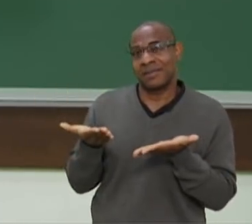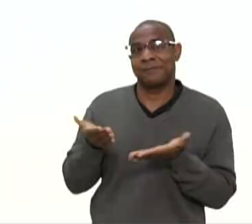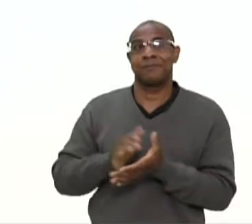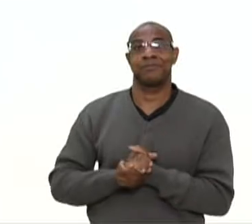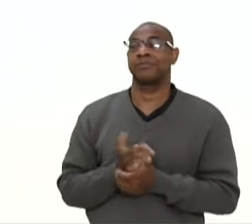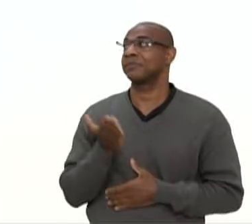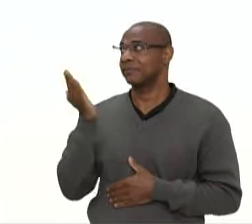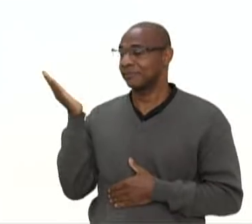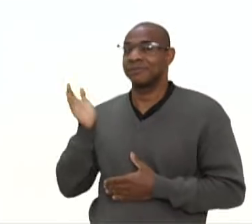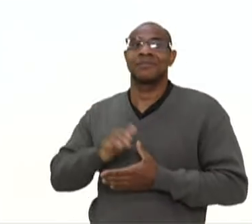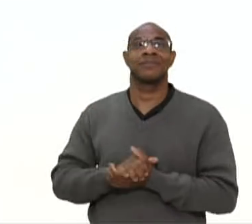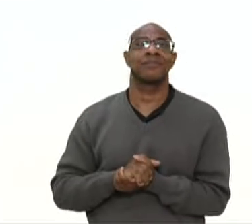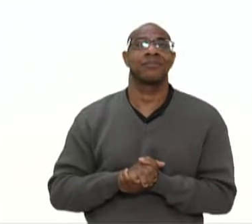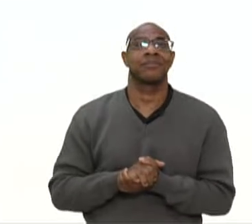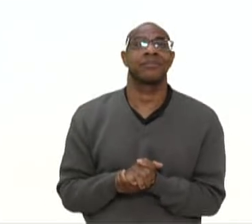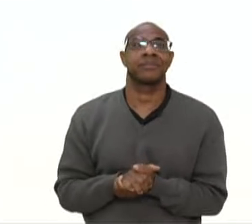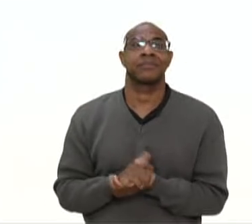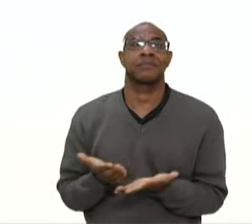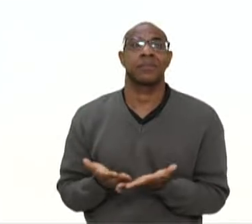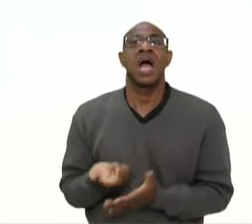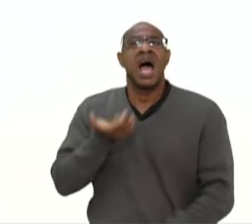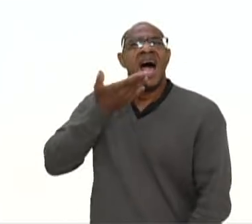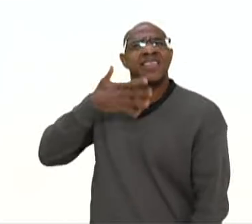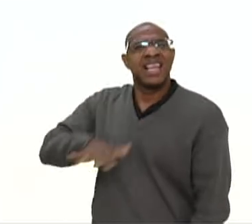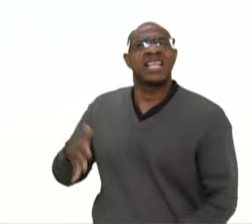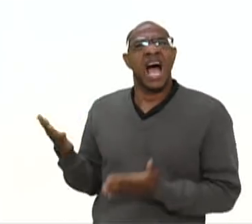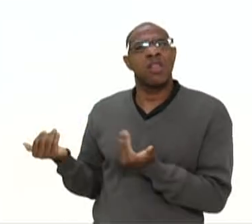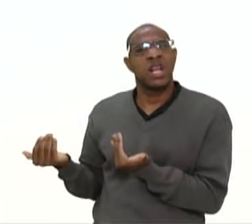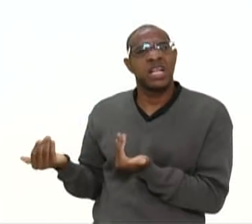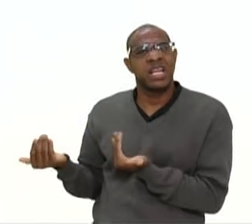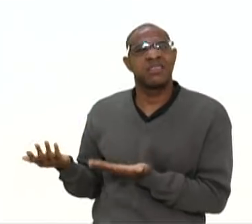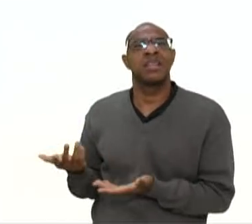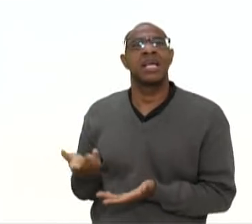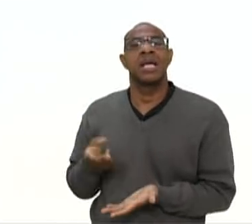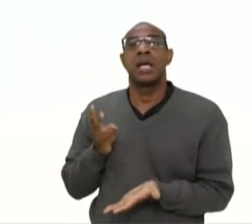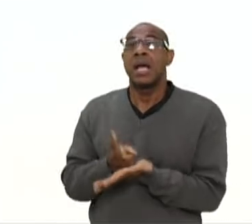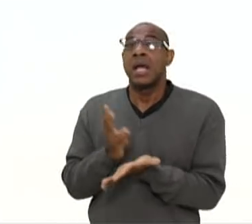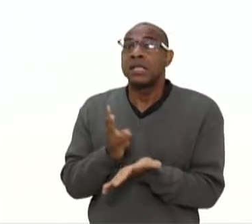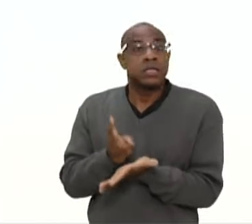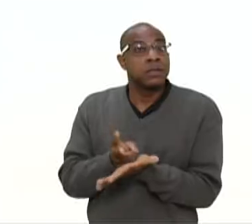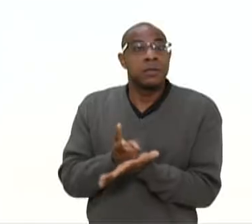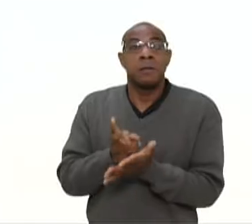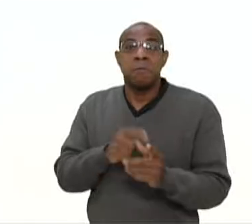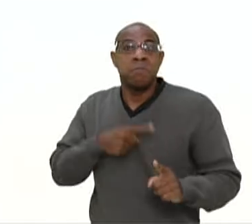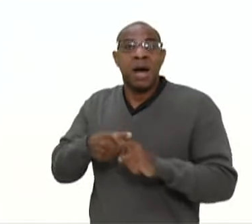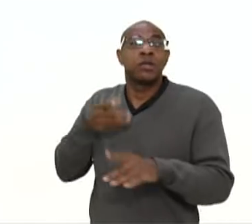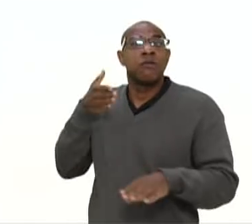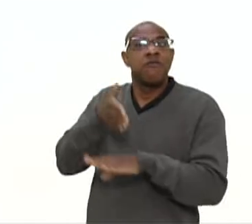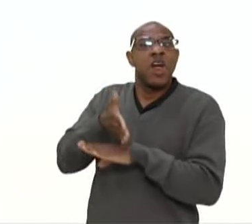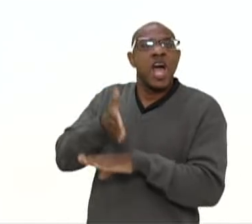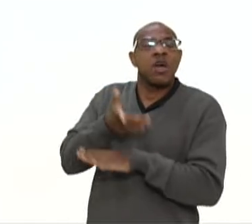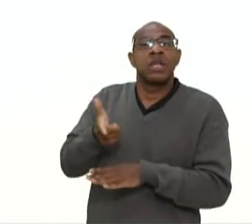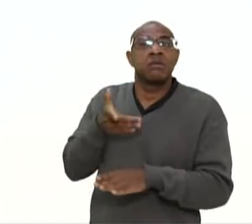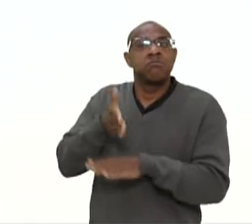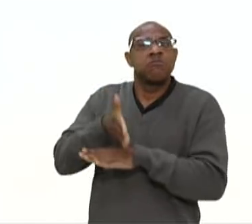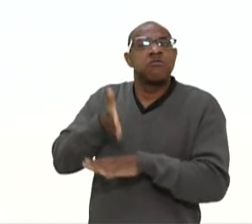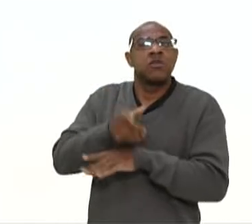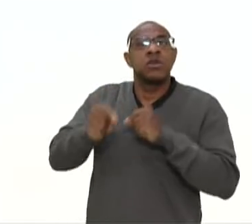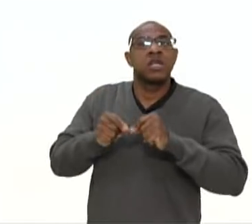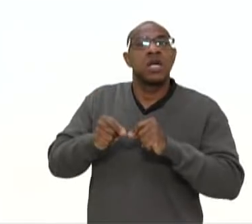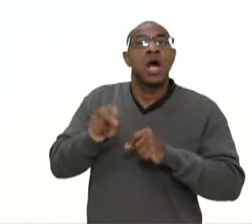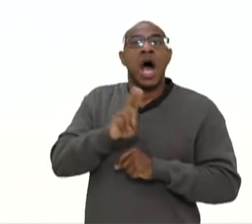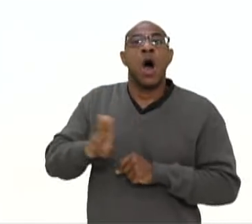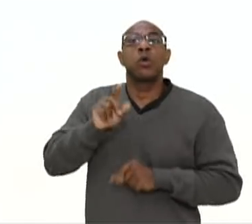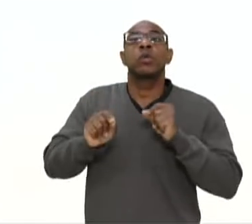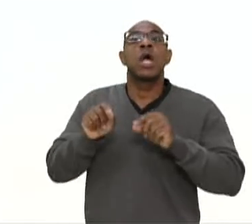prof? As crianças e adolescentes estão cada vez mais, ou com mais frequência, tendo acesso ao uso